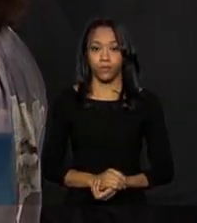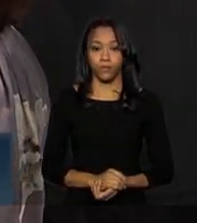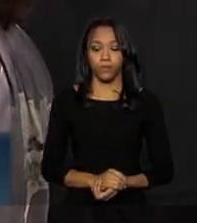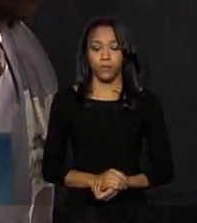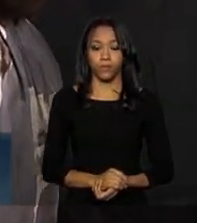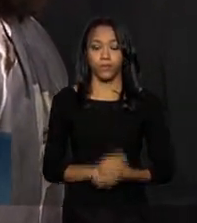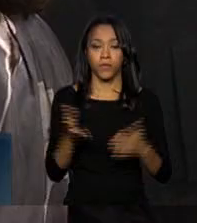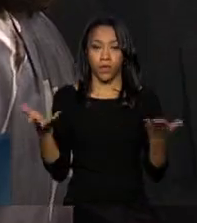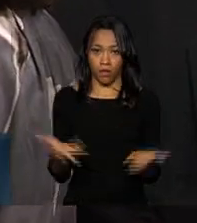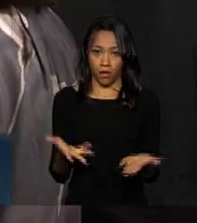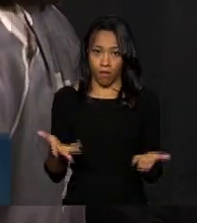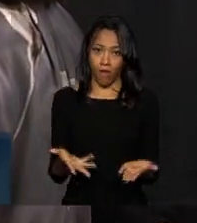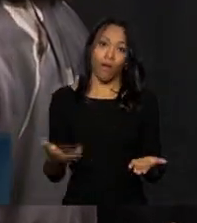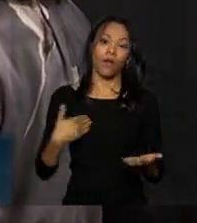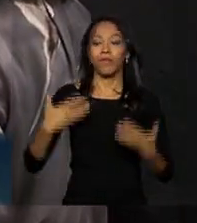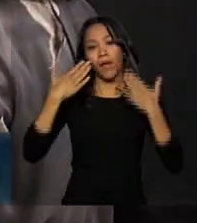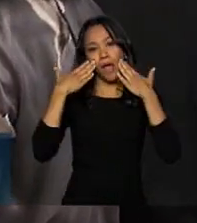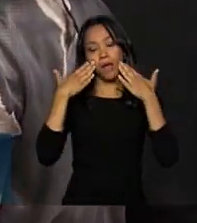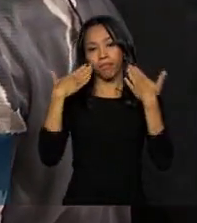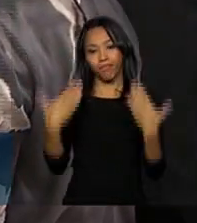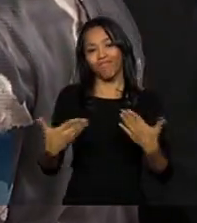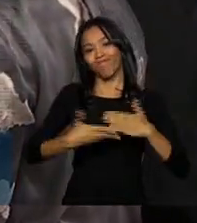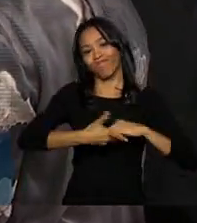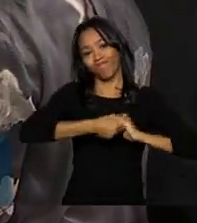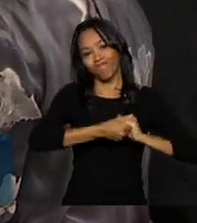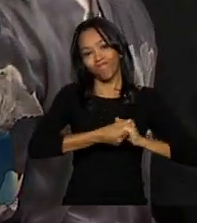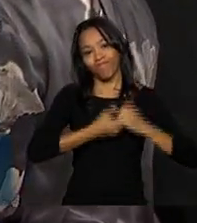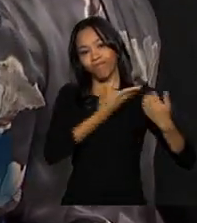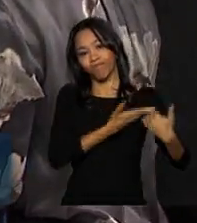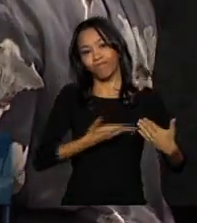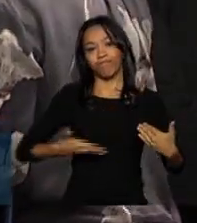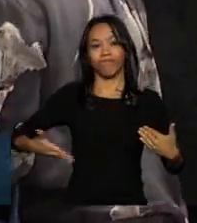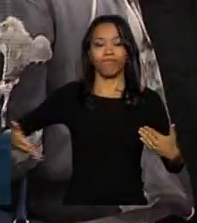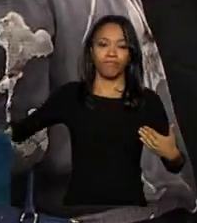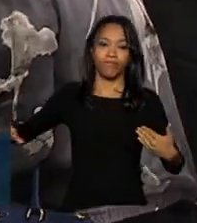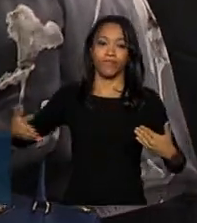E neste momento estão apresentando as respectivas